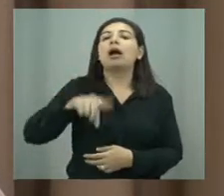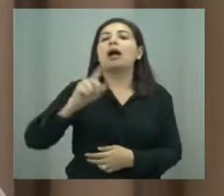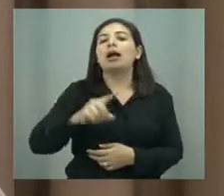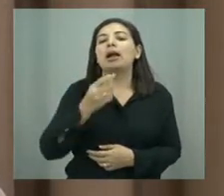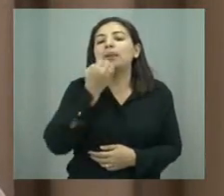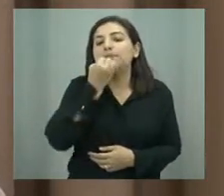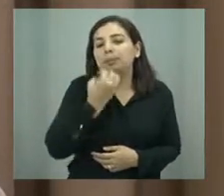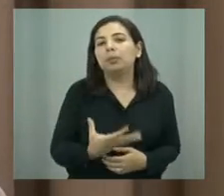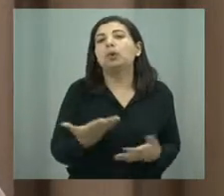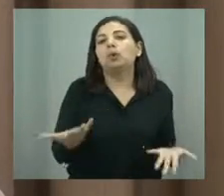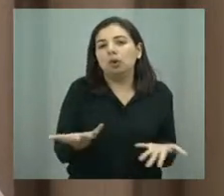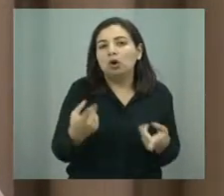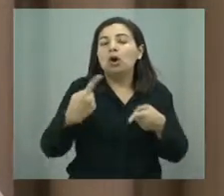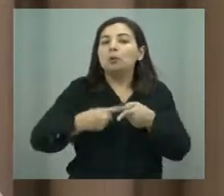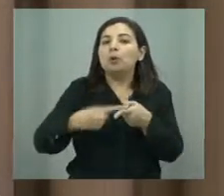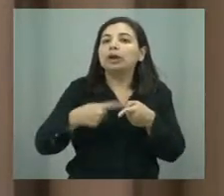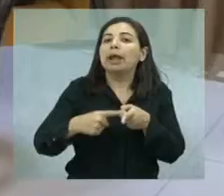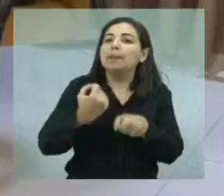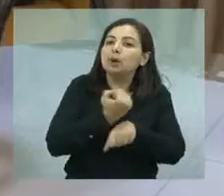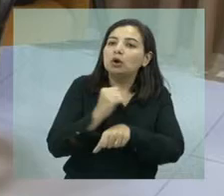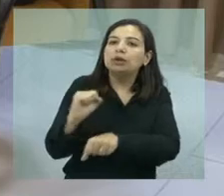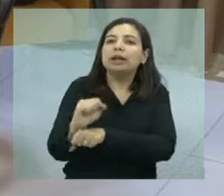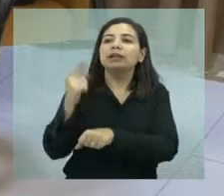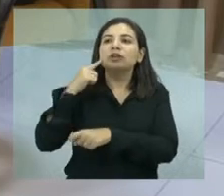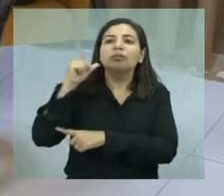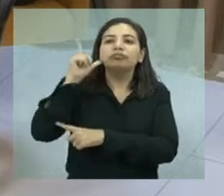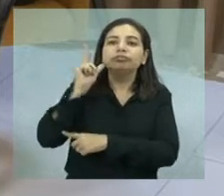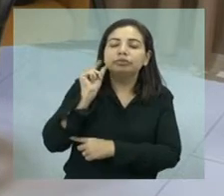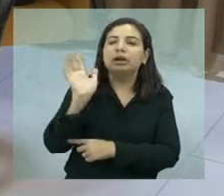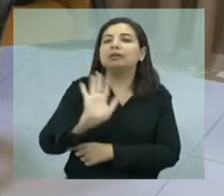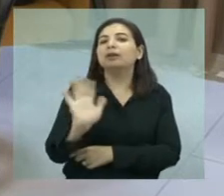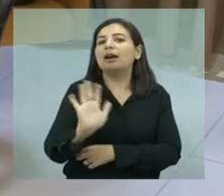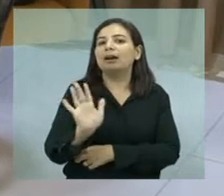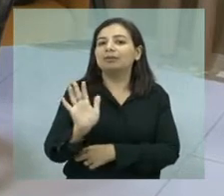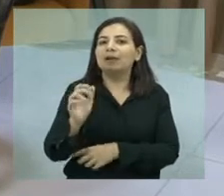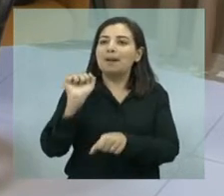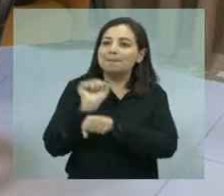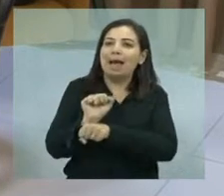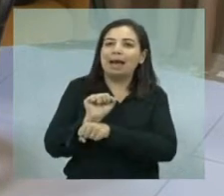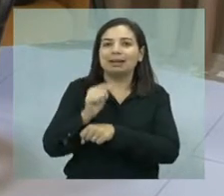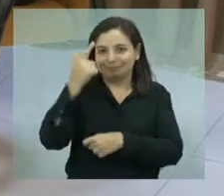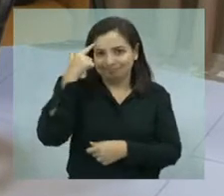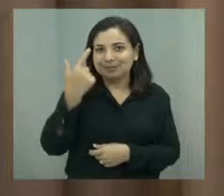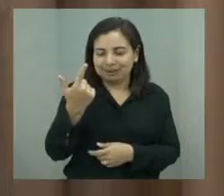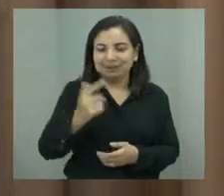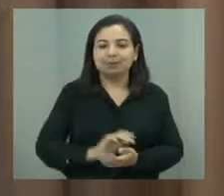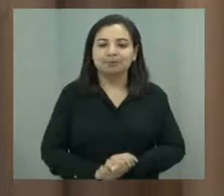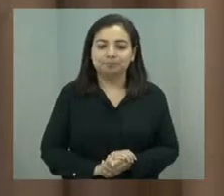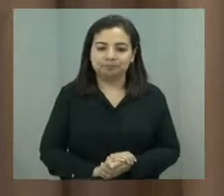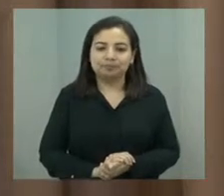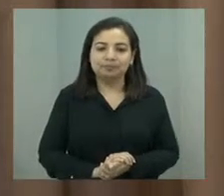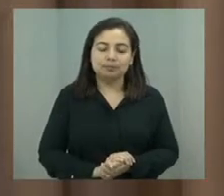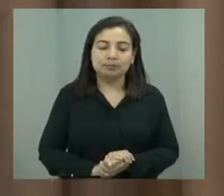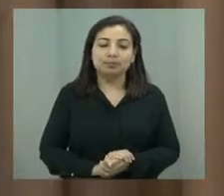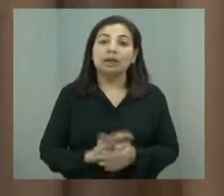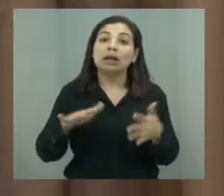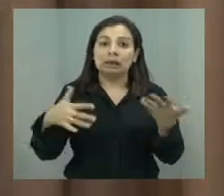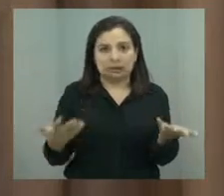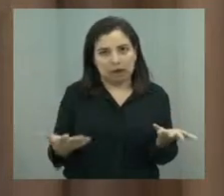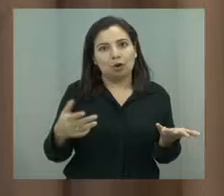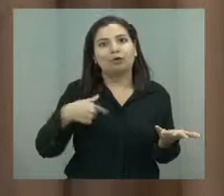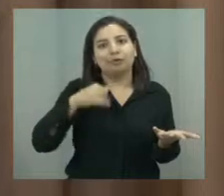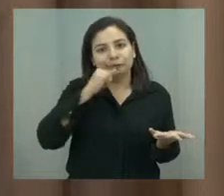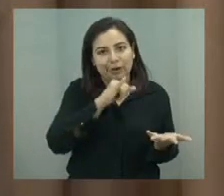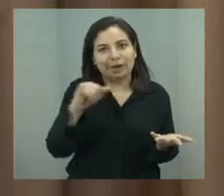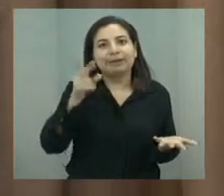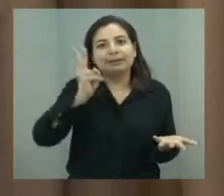mesmo uma perda leve, ela é um fator de proteção para que a perda progrida. Então, a gente volta para aquela estaca de que prevenir, né,